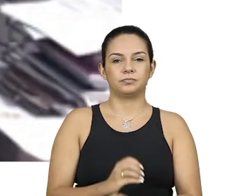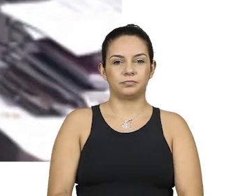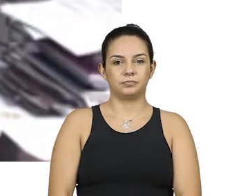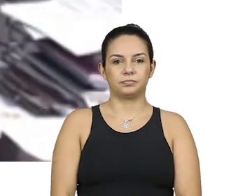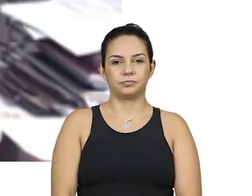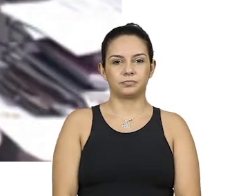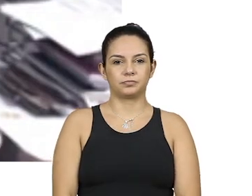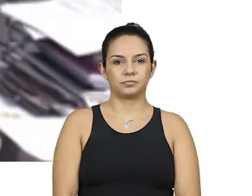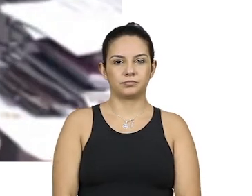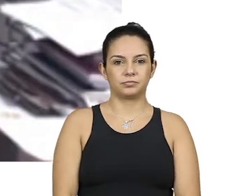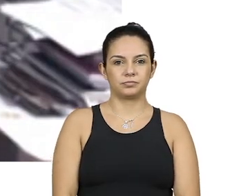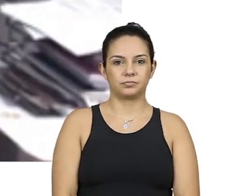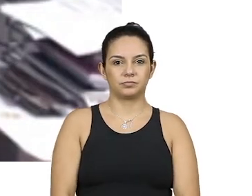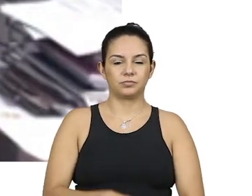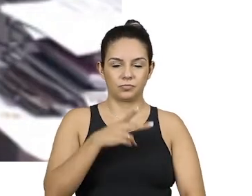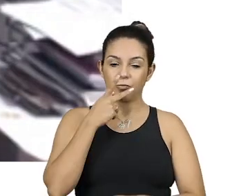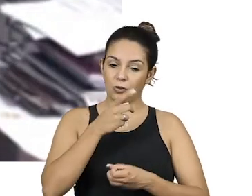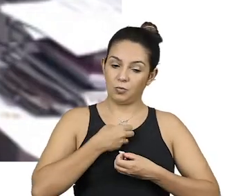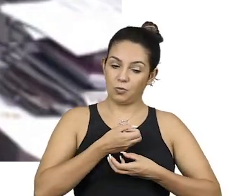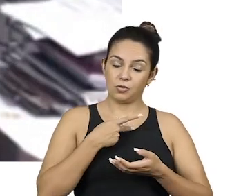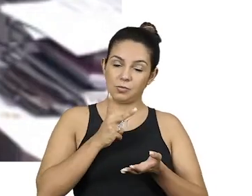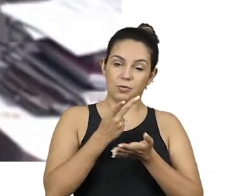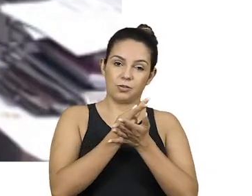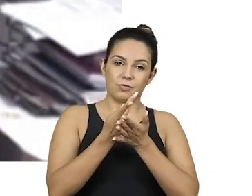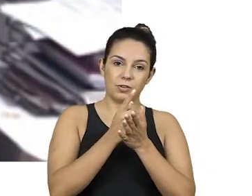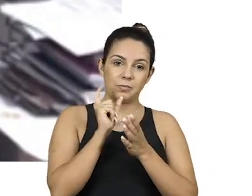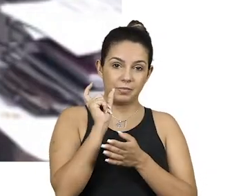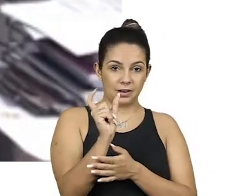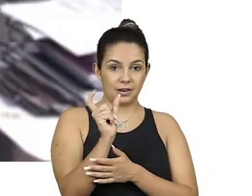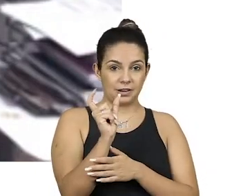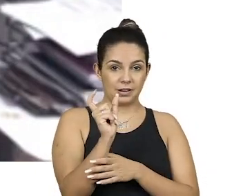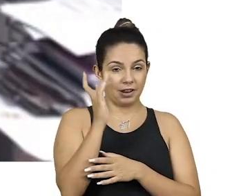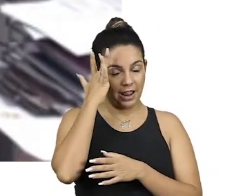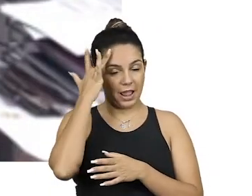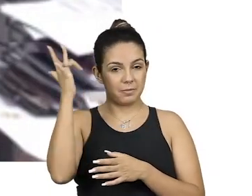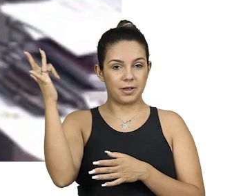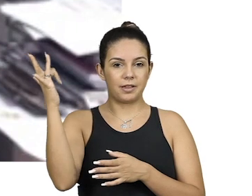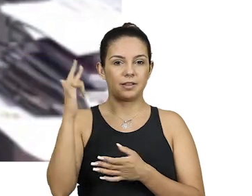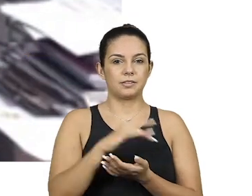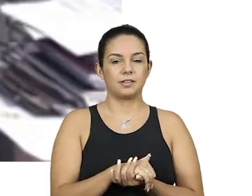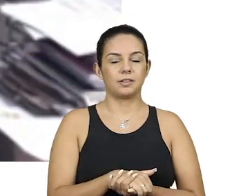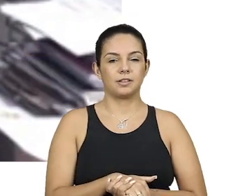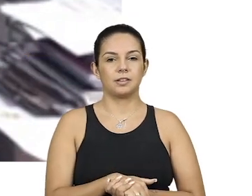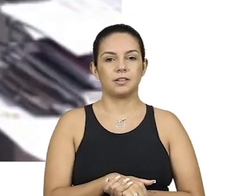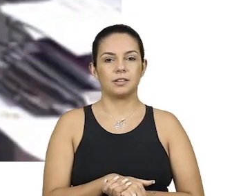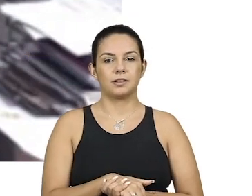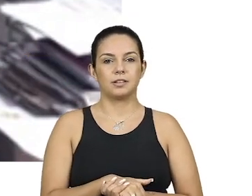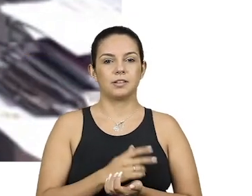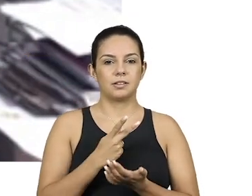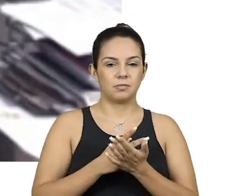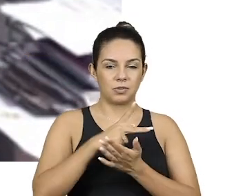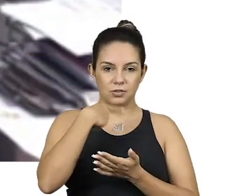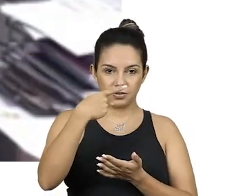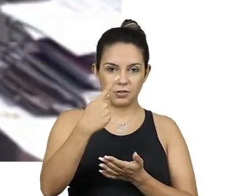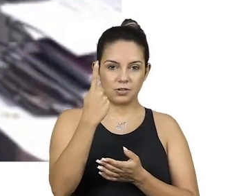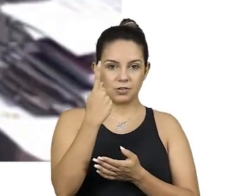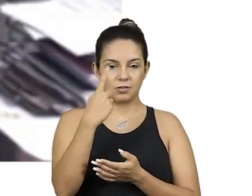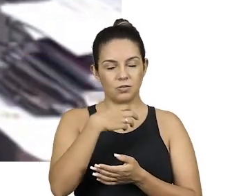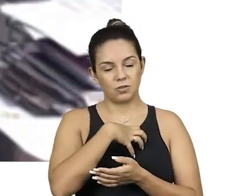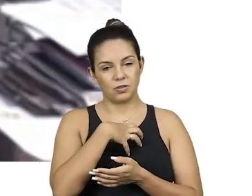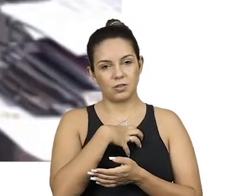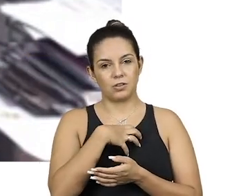eu já disse isso no poema, a palavra que amanhece. Procuro de dizer de uma